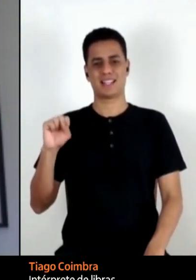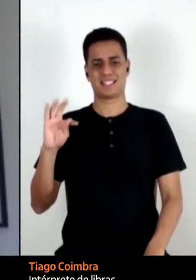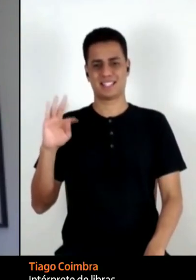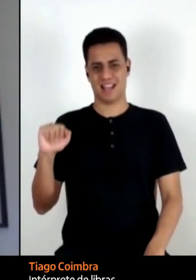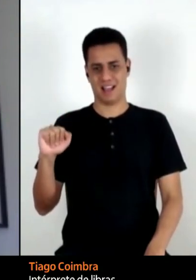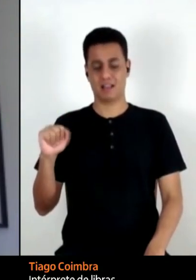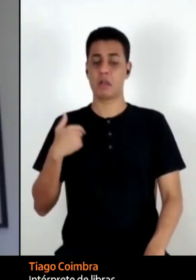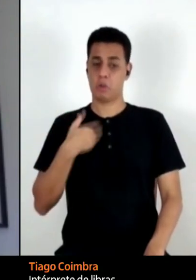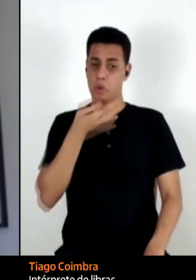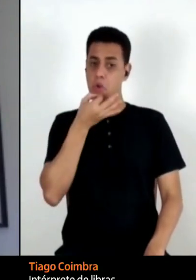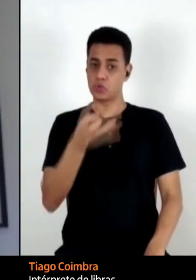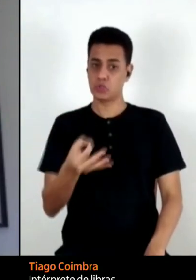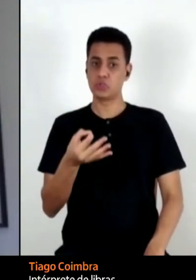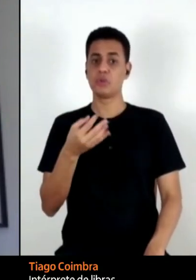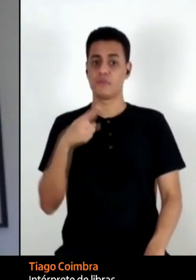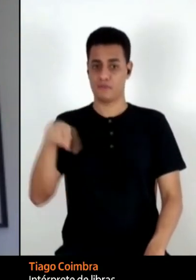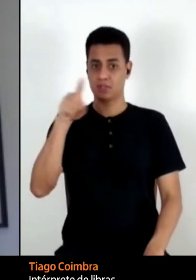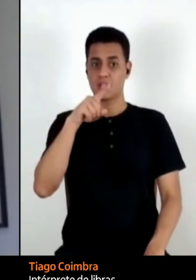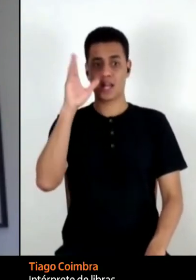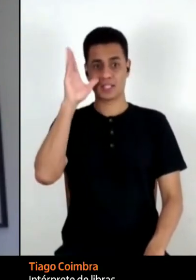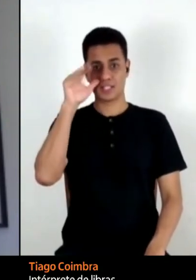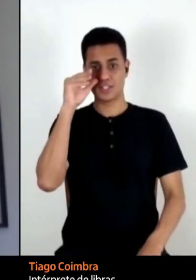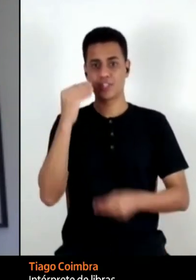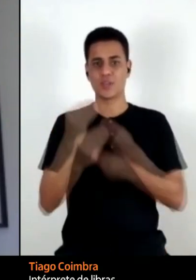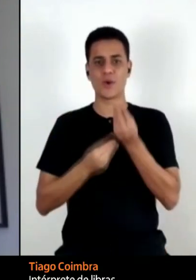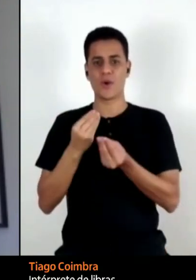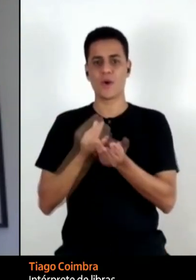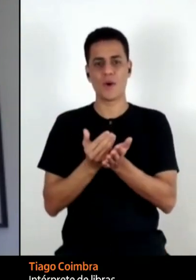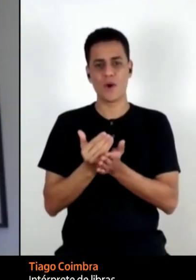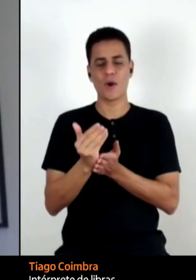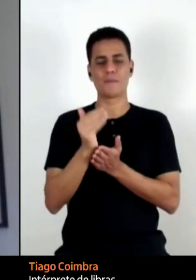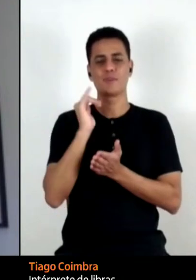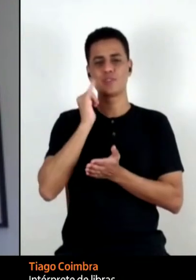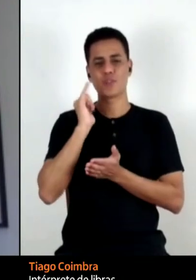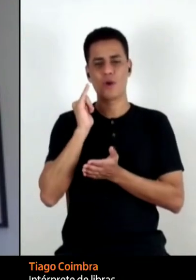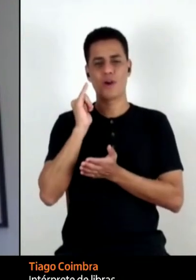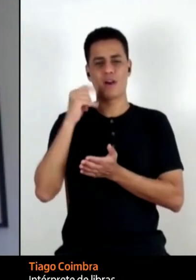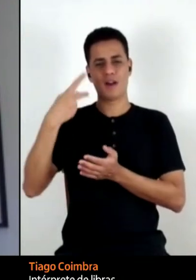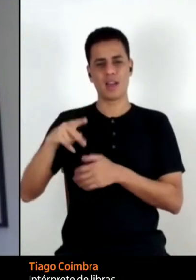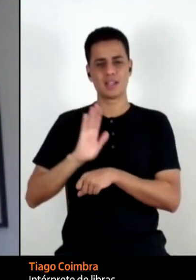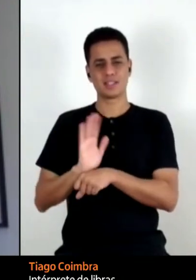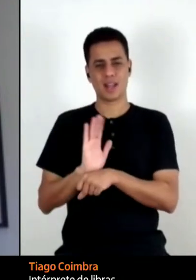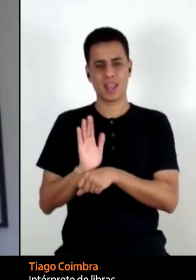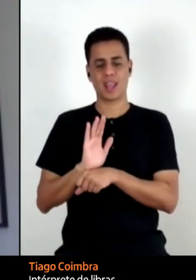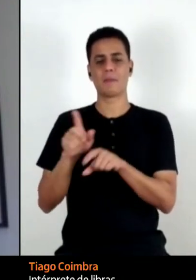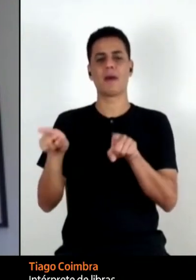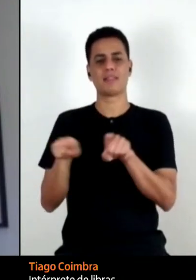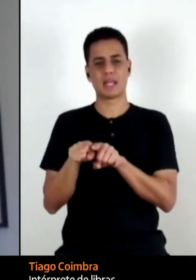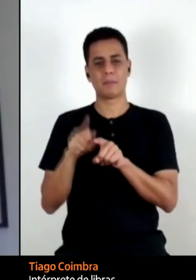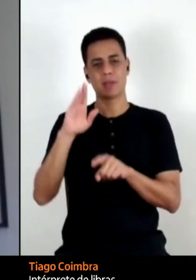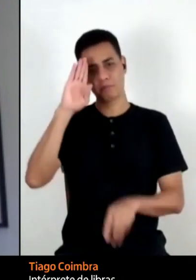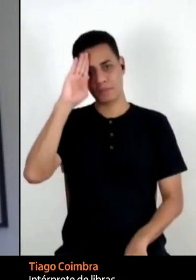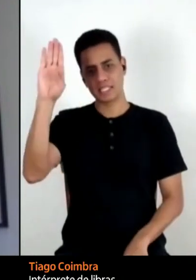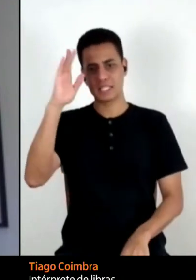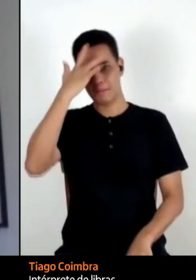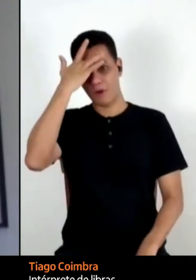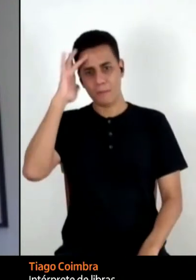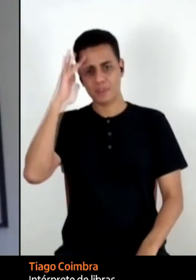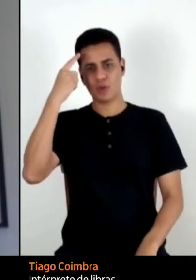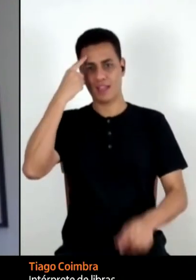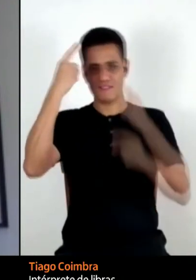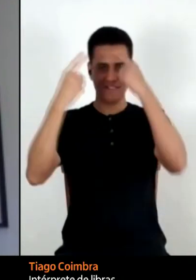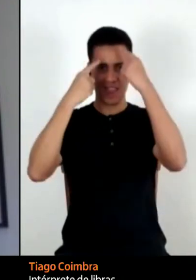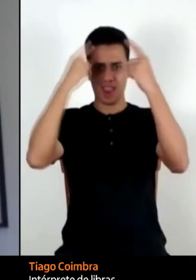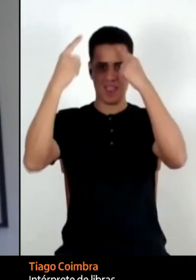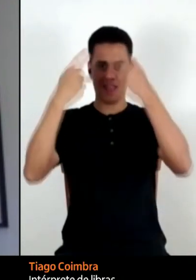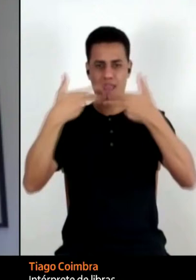originalíssimo filme sobre o início da história do cinema e sobre um dos principais inventores brasileiros de todos os tempos. Falando em